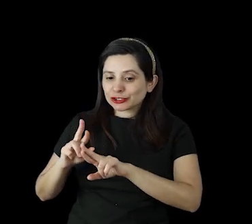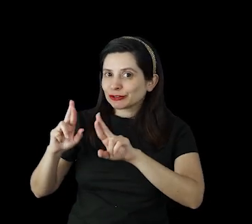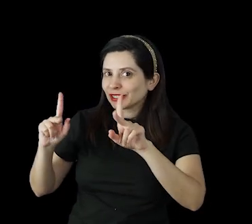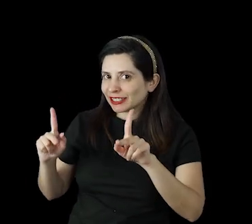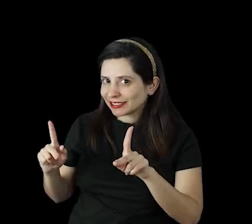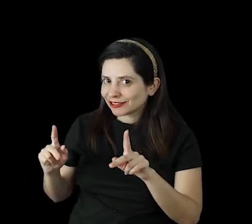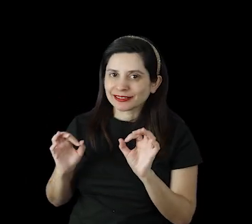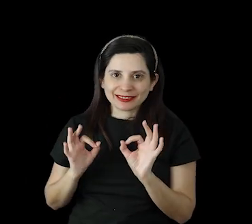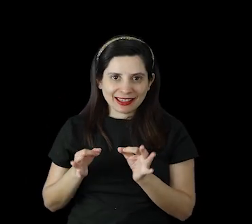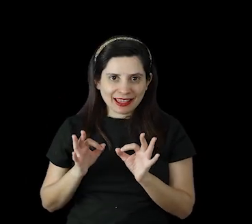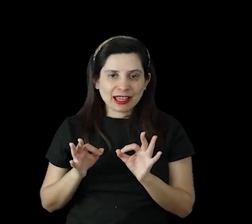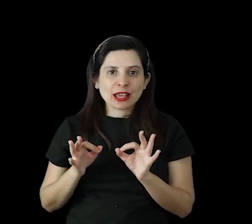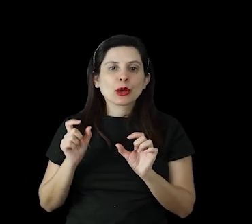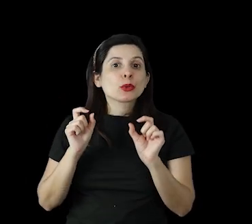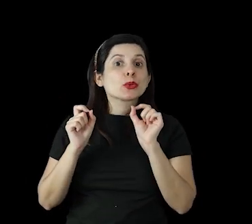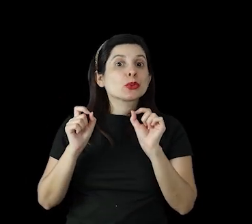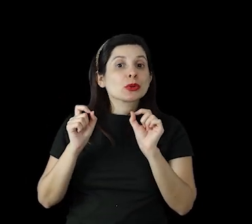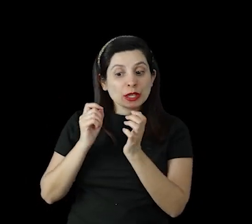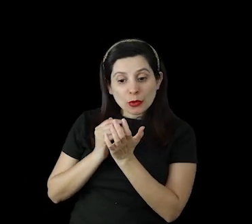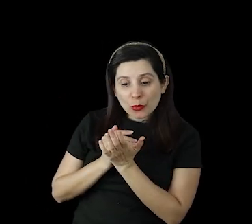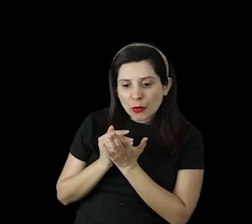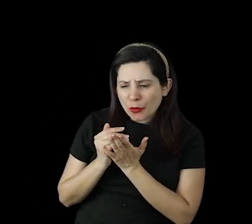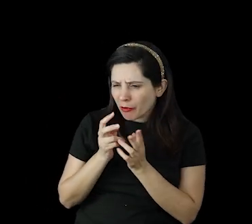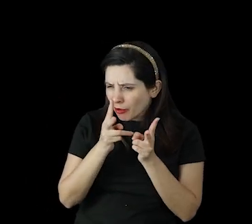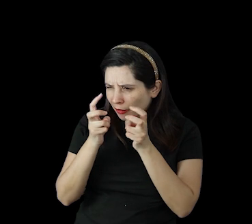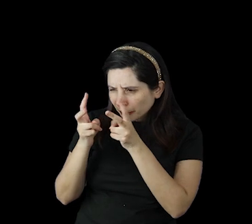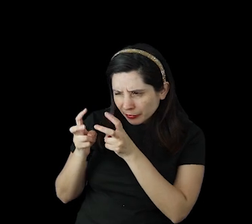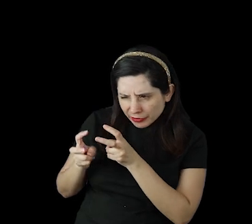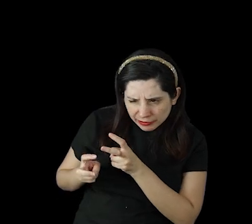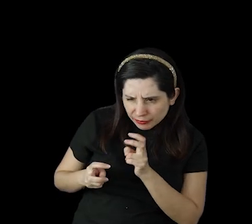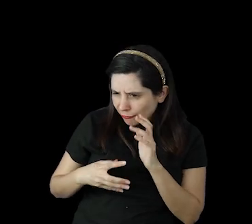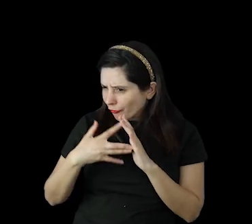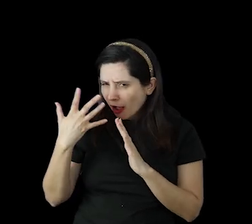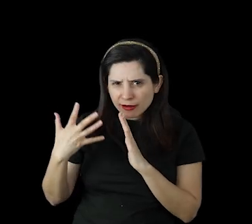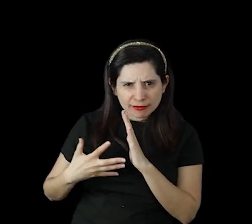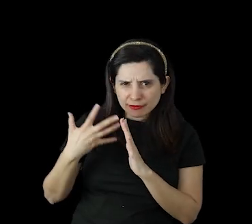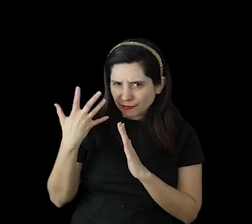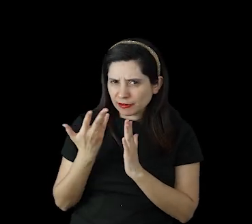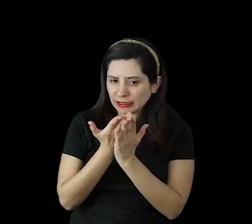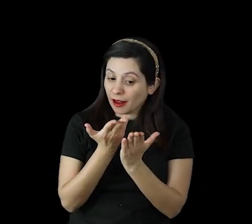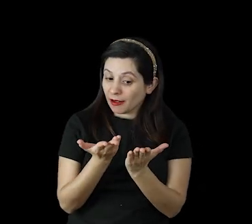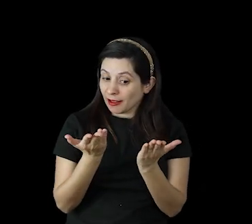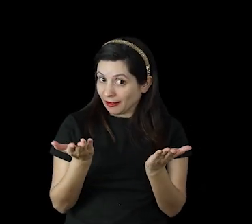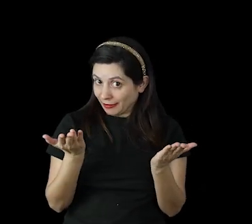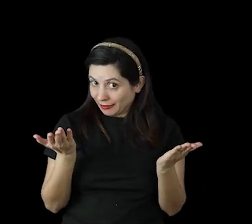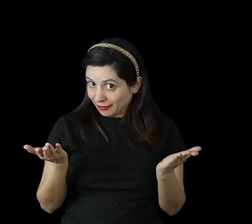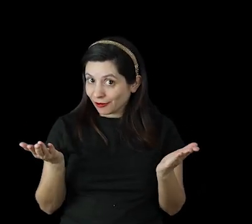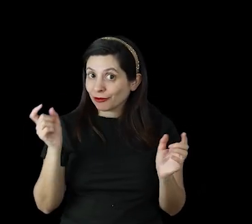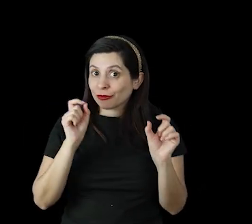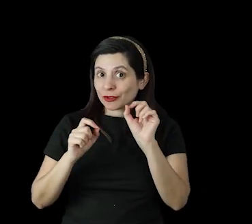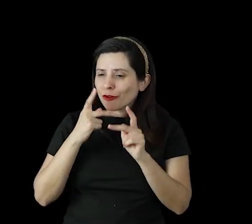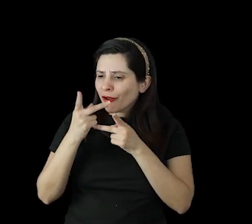diferentes, né? Porque o que que eu começo a reparar muitas vezes em várias dramaturgias, aquilo que eu falei